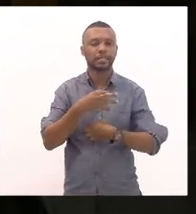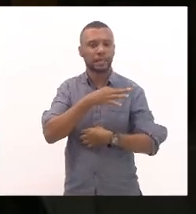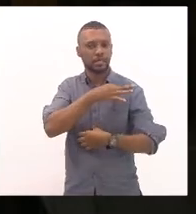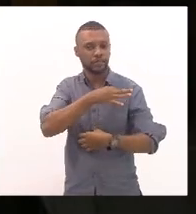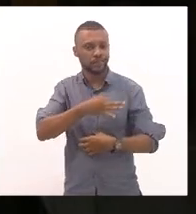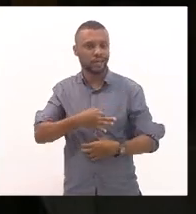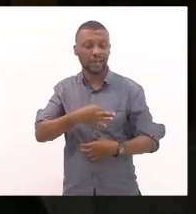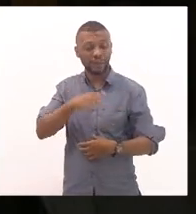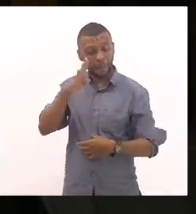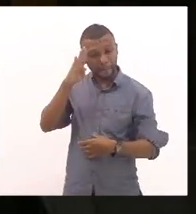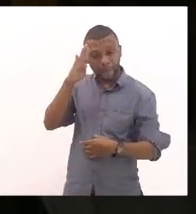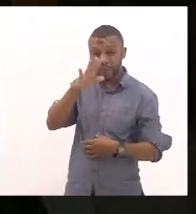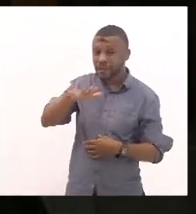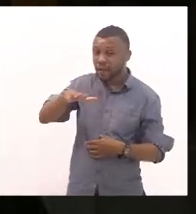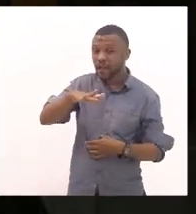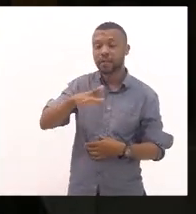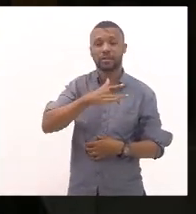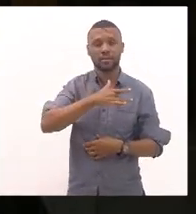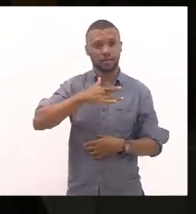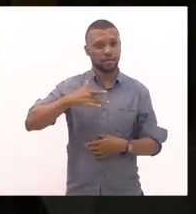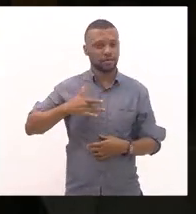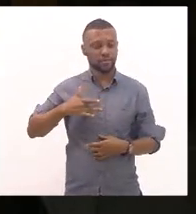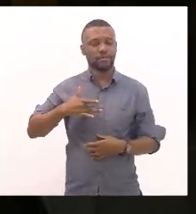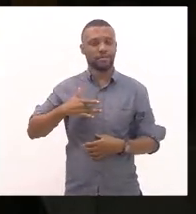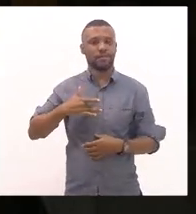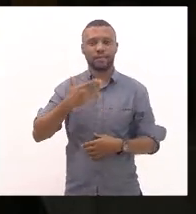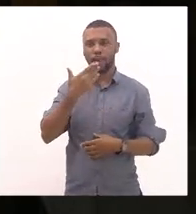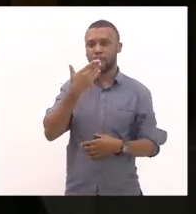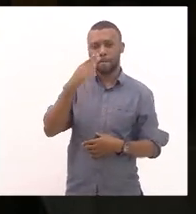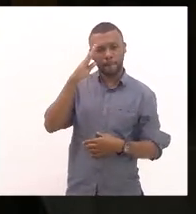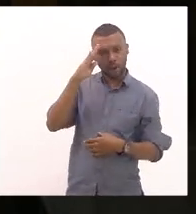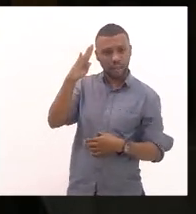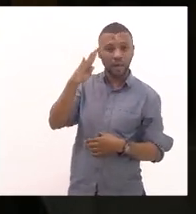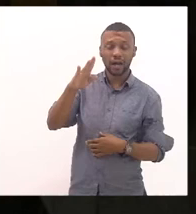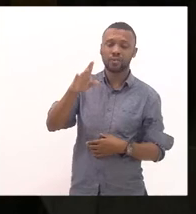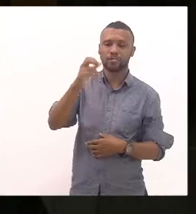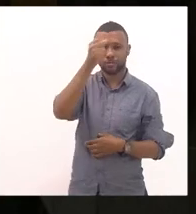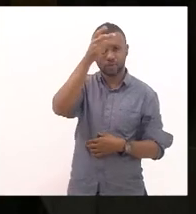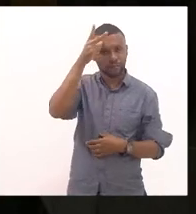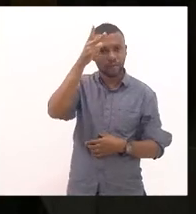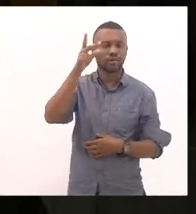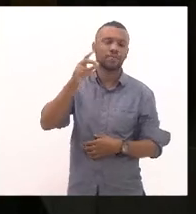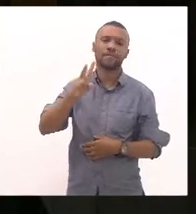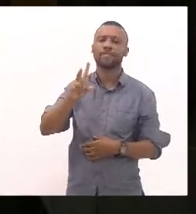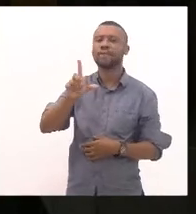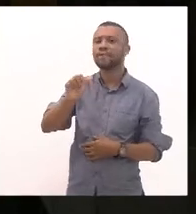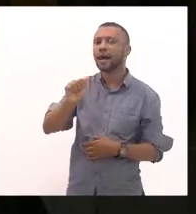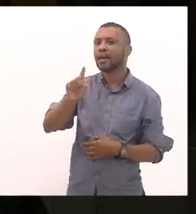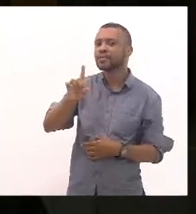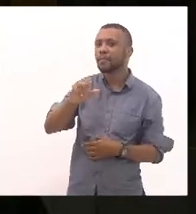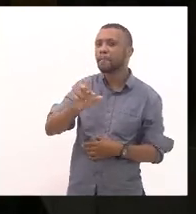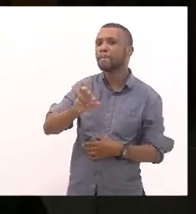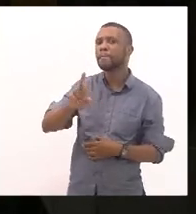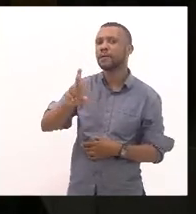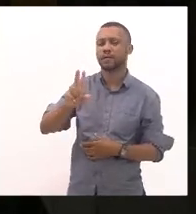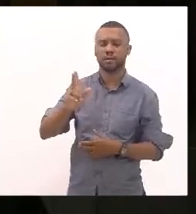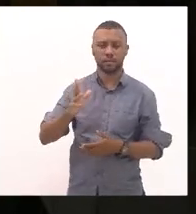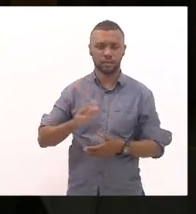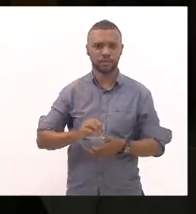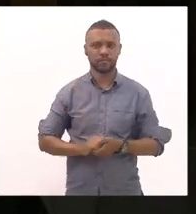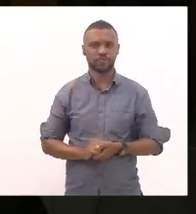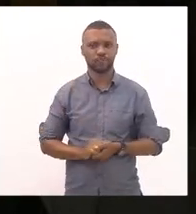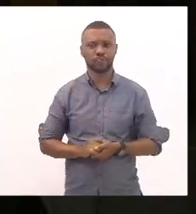dignidade sobretudo na saúde que é prioridade para o prefeito Vladimir e nós estamos